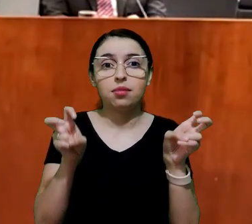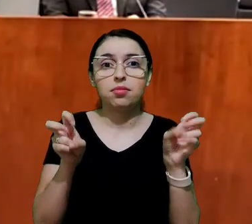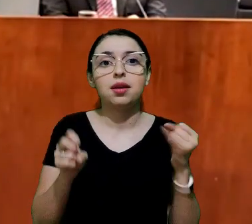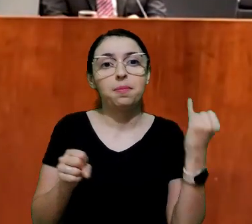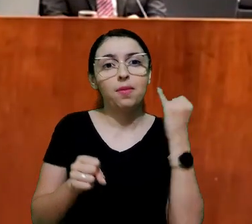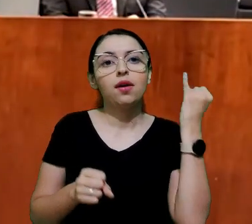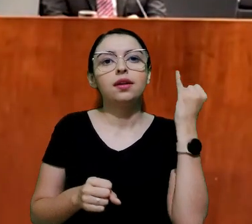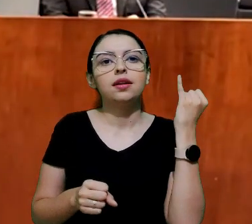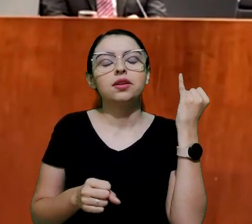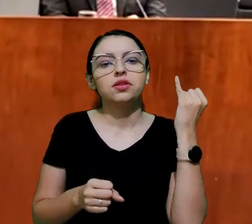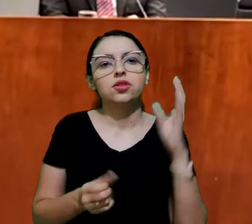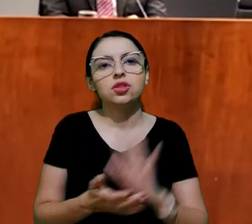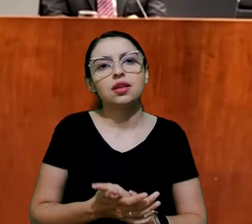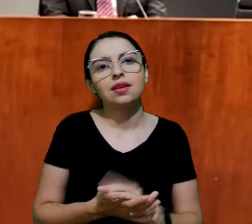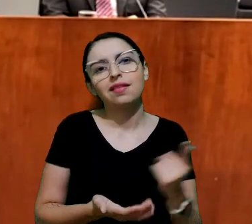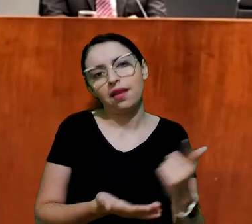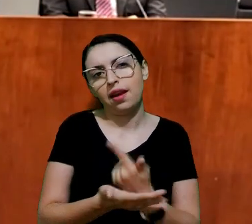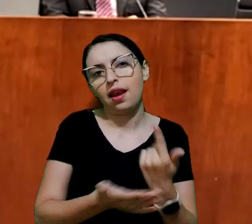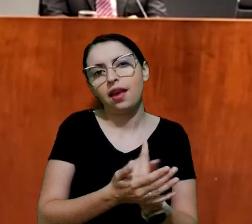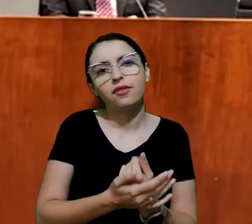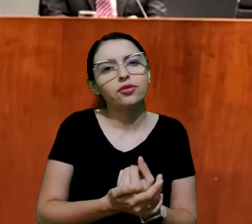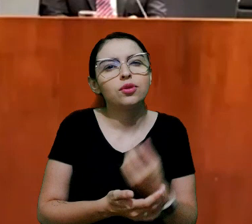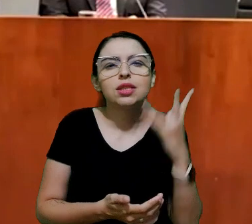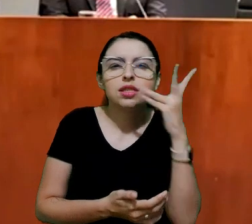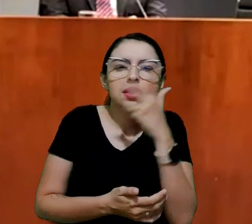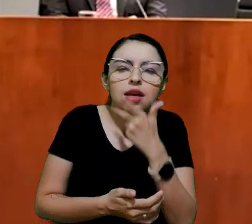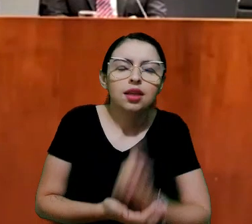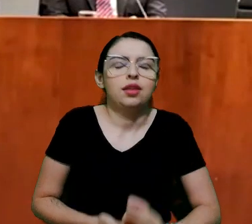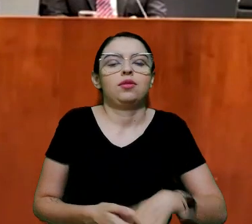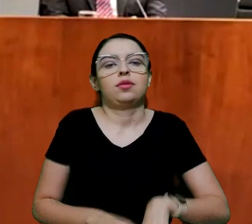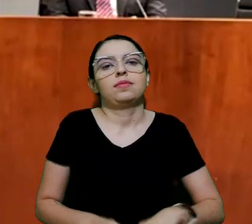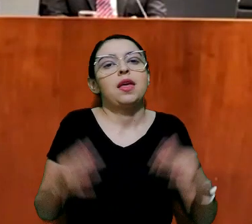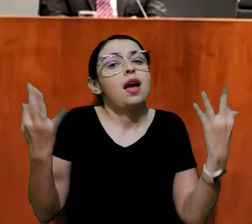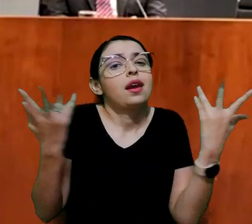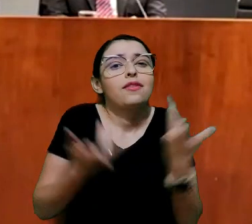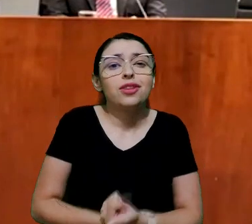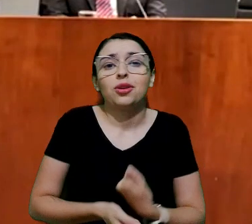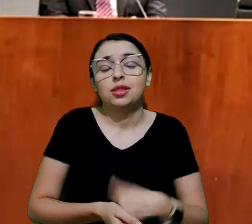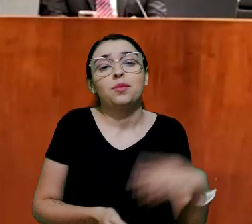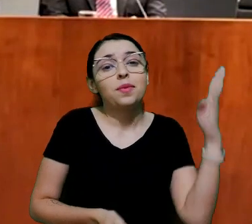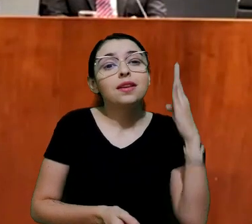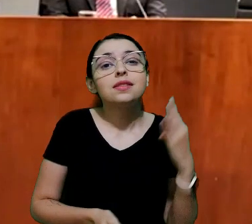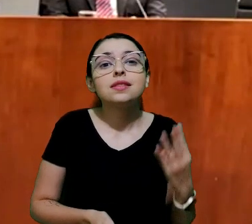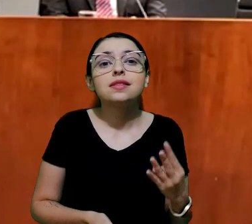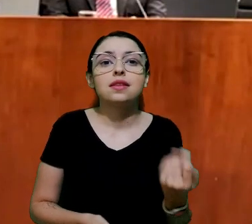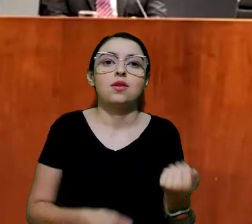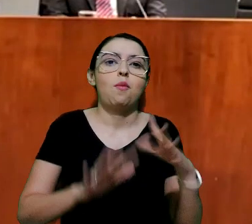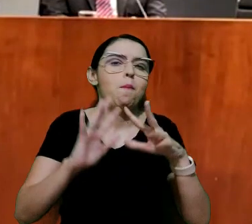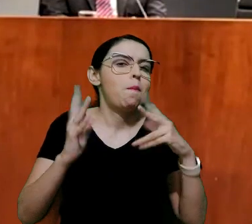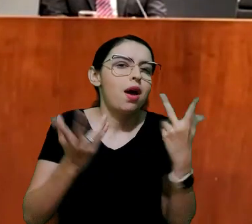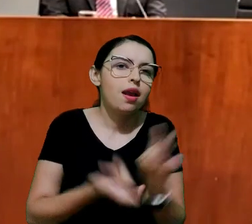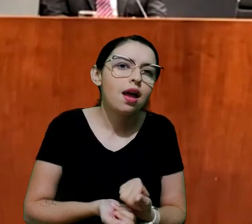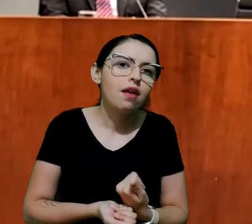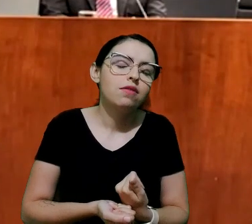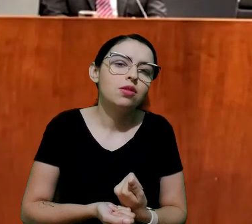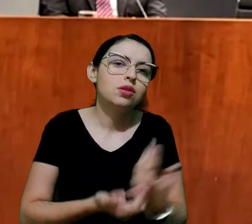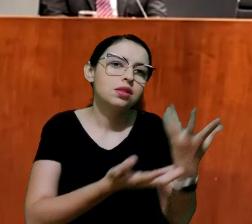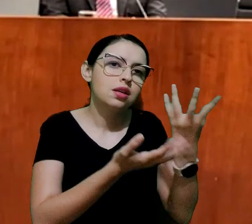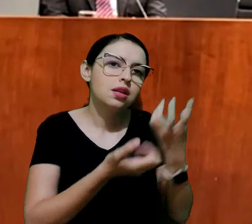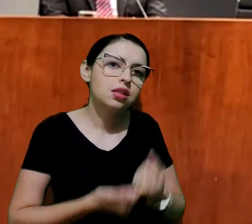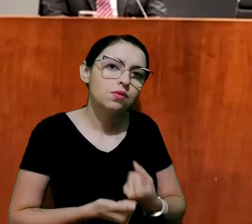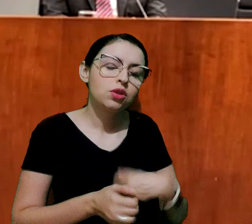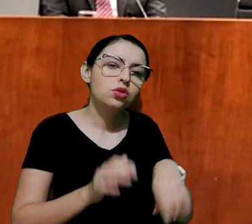nós temos livros maravilhosos de direito de sucessões. O Brasil tem uma estrutura maravilhosa, recebida do